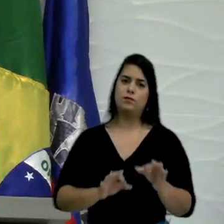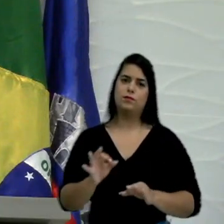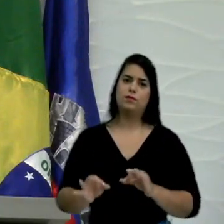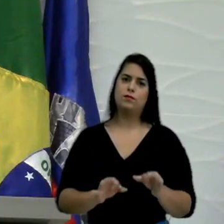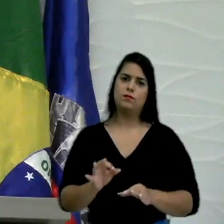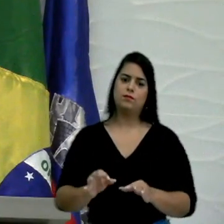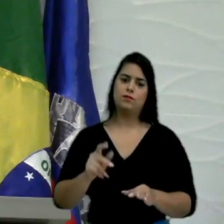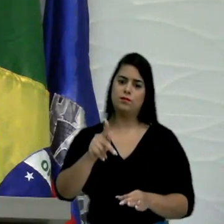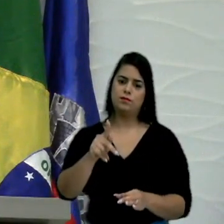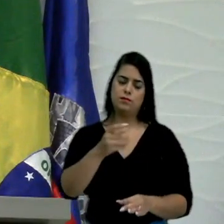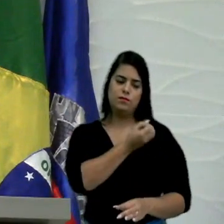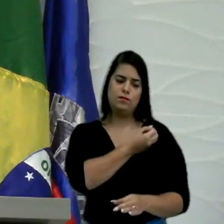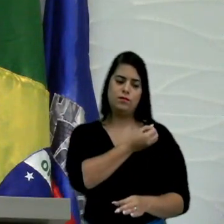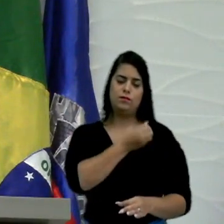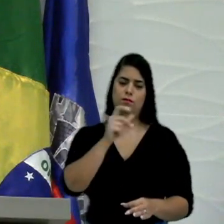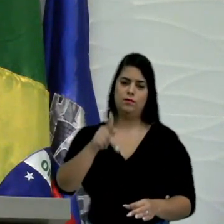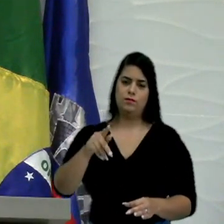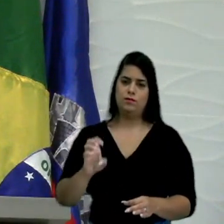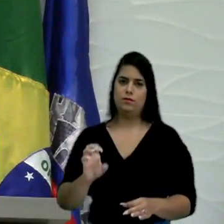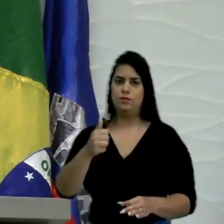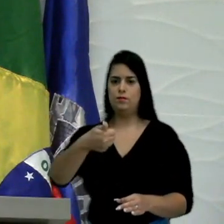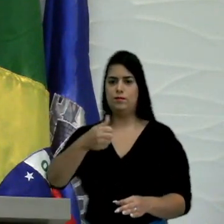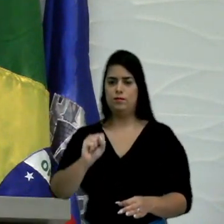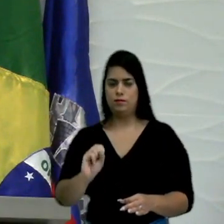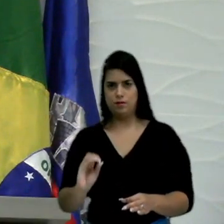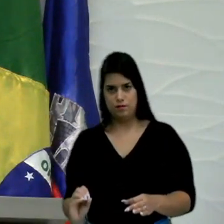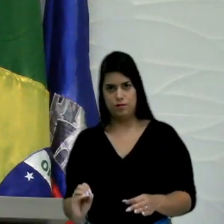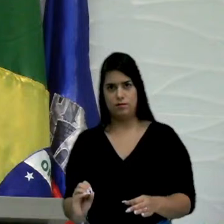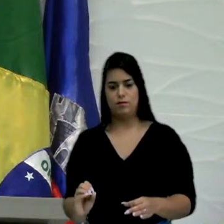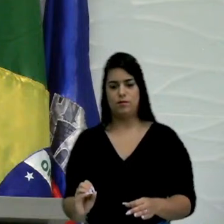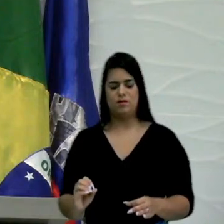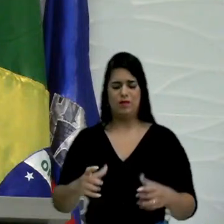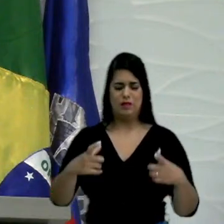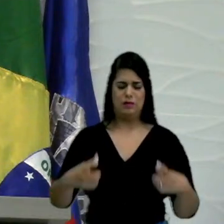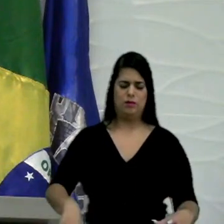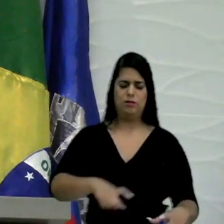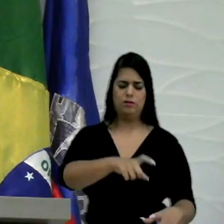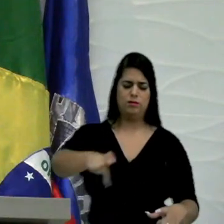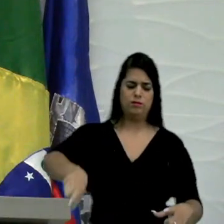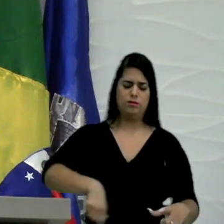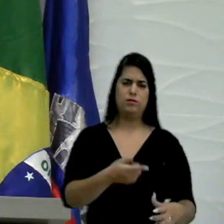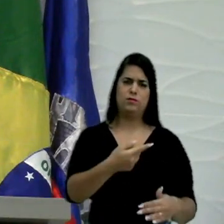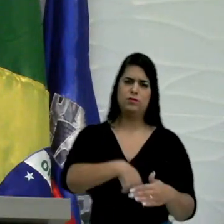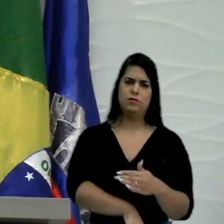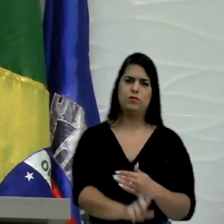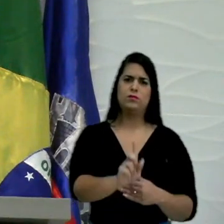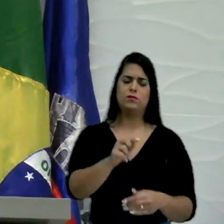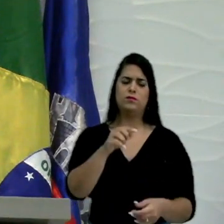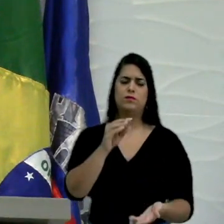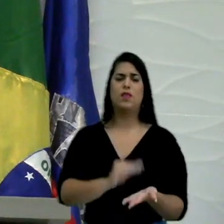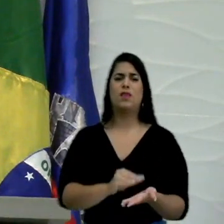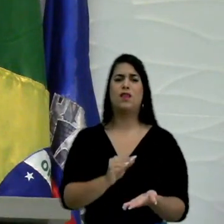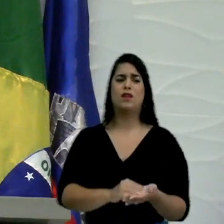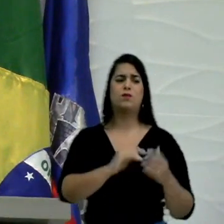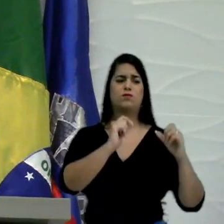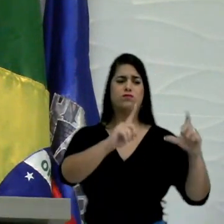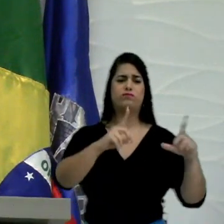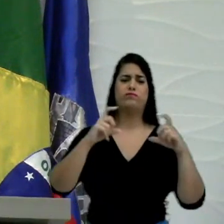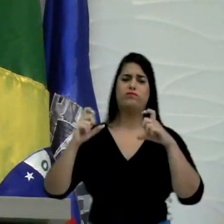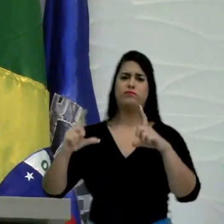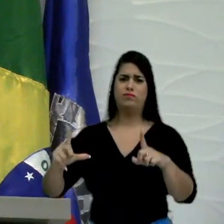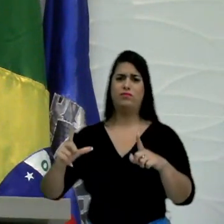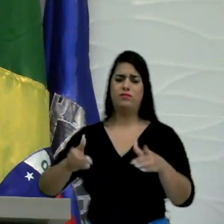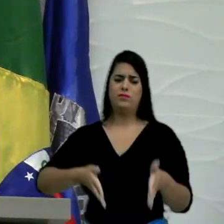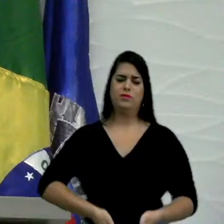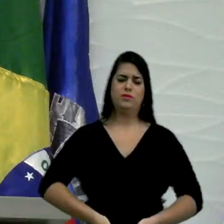nossas PS que corta aqui São Bento do Una, no que diz respeito aos buracos existentes, a falta de sinalização horizontal e vertical,